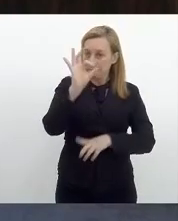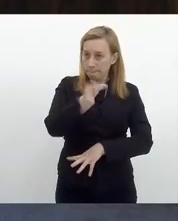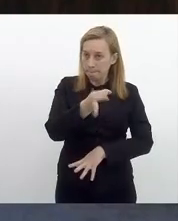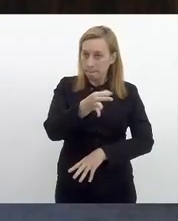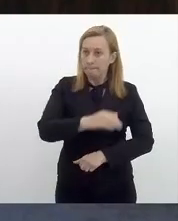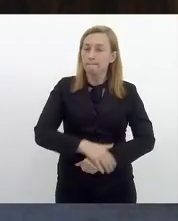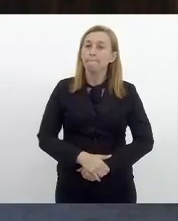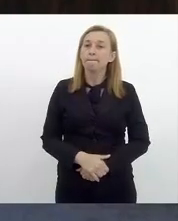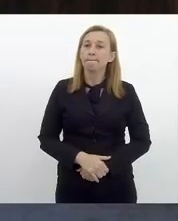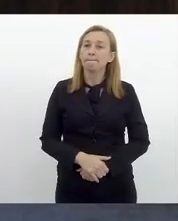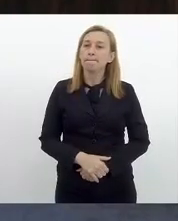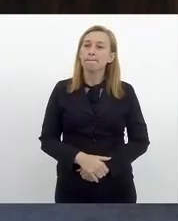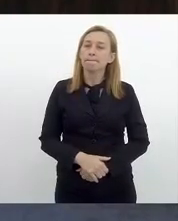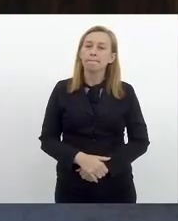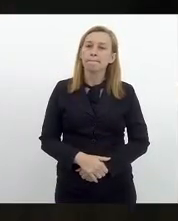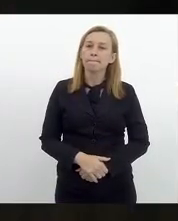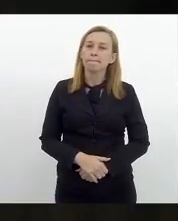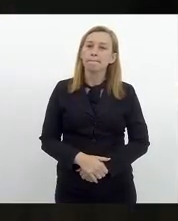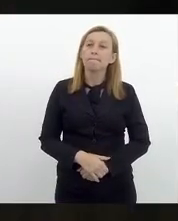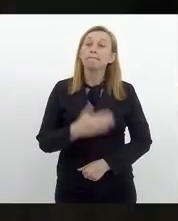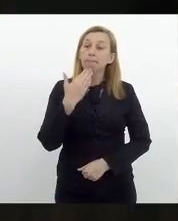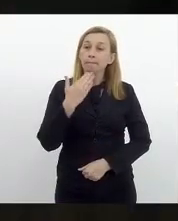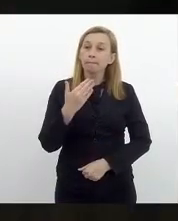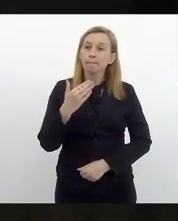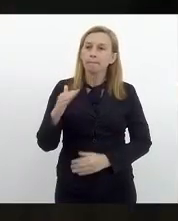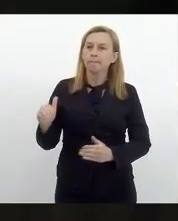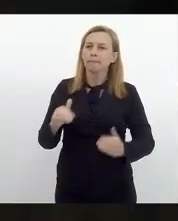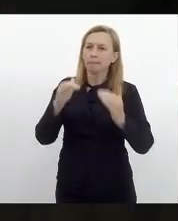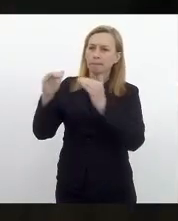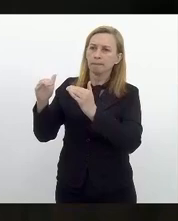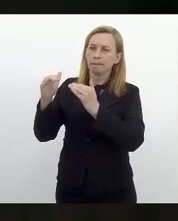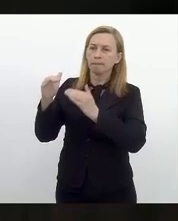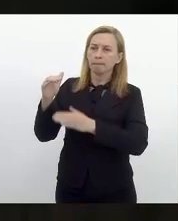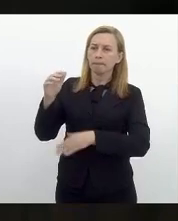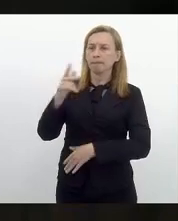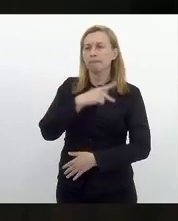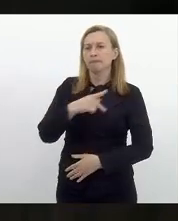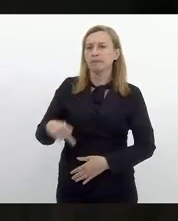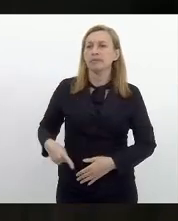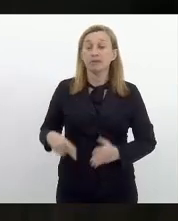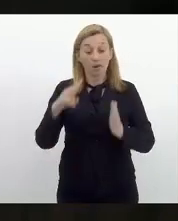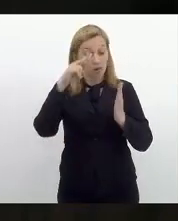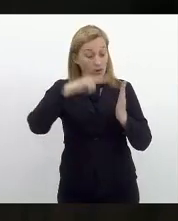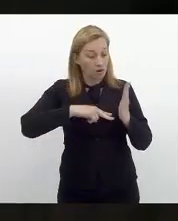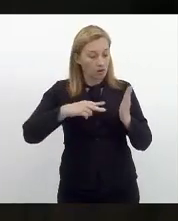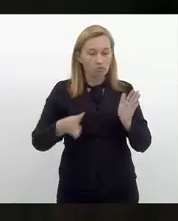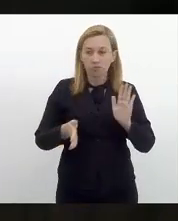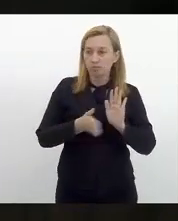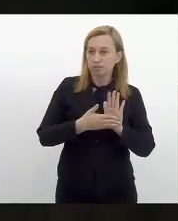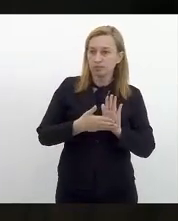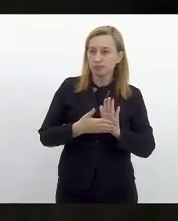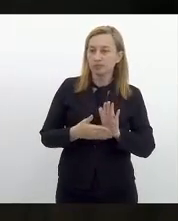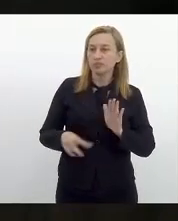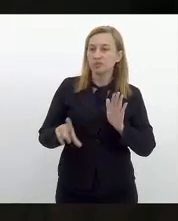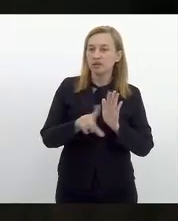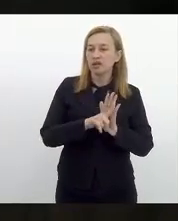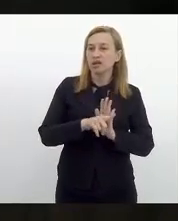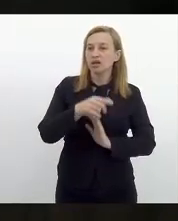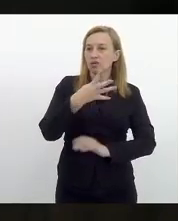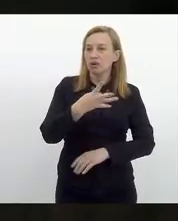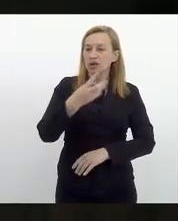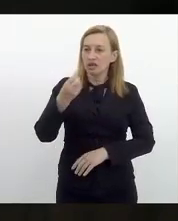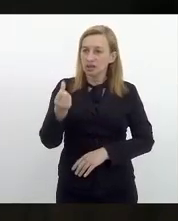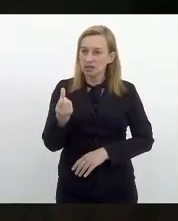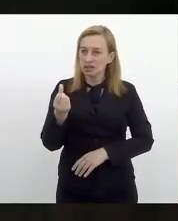fato vou pedir que você lência faça a leitura do projeto de lei complementar número 46